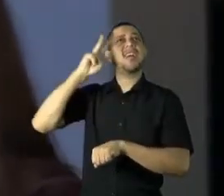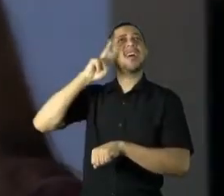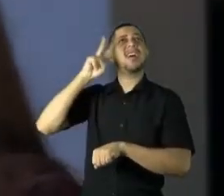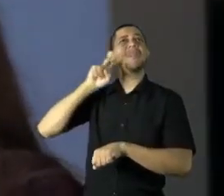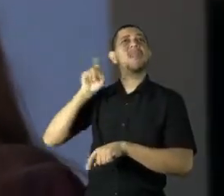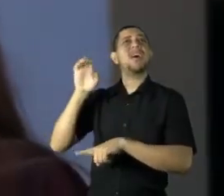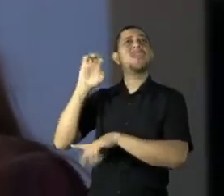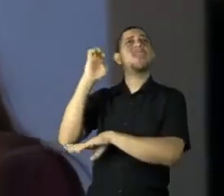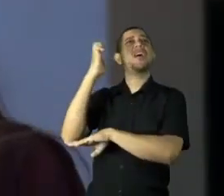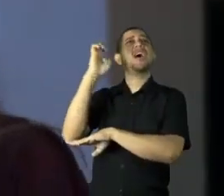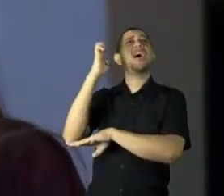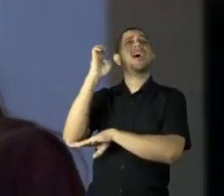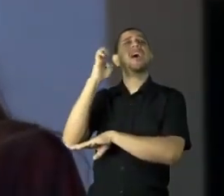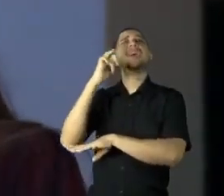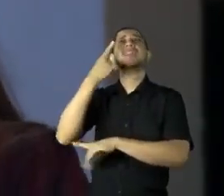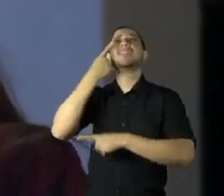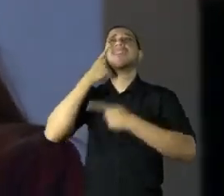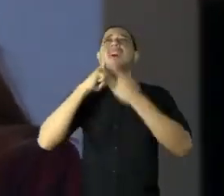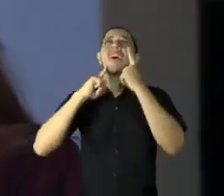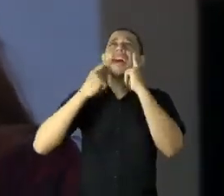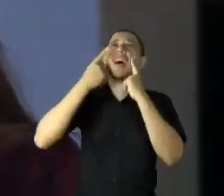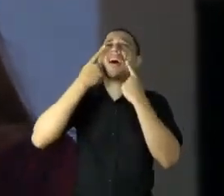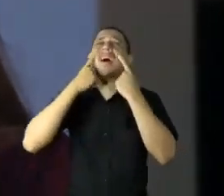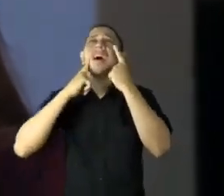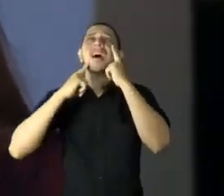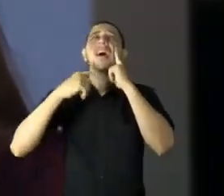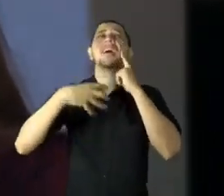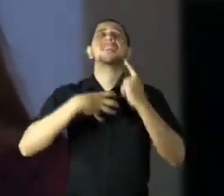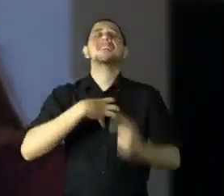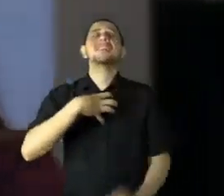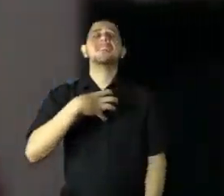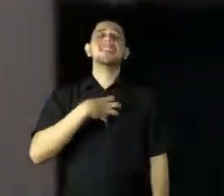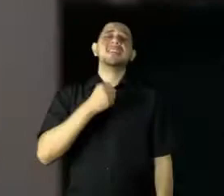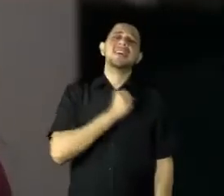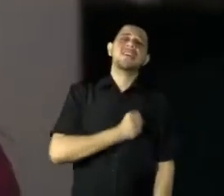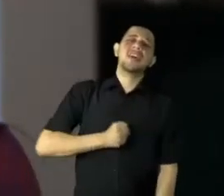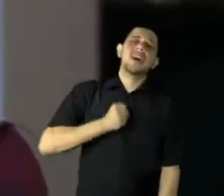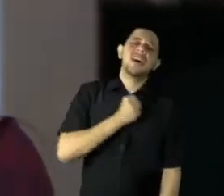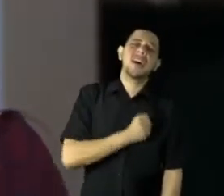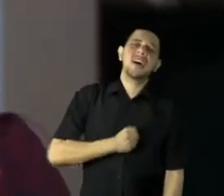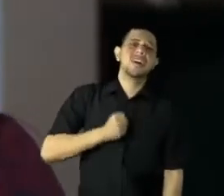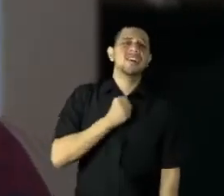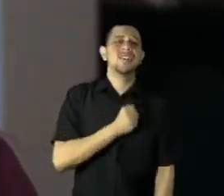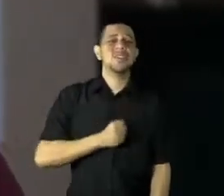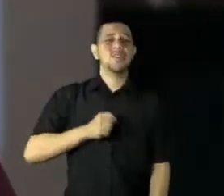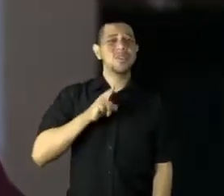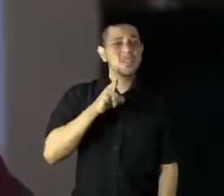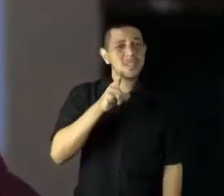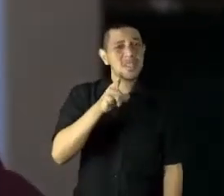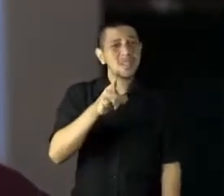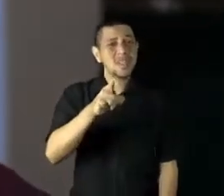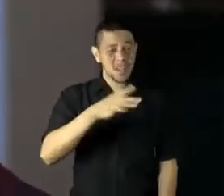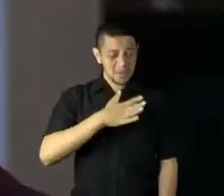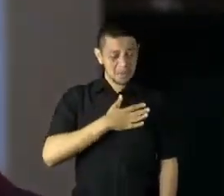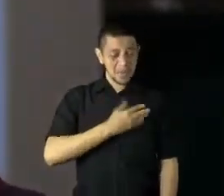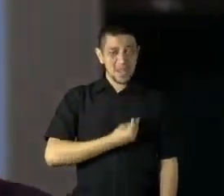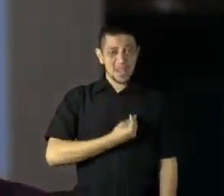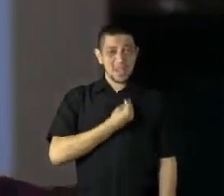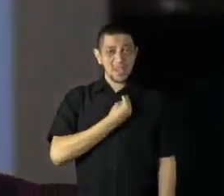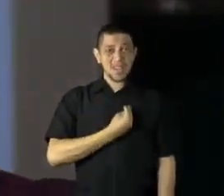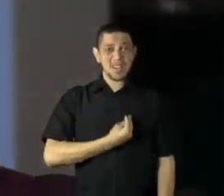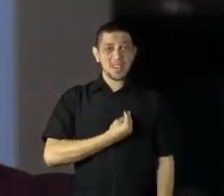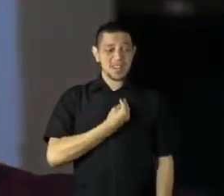ansioso meu amor com saudades de você minha vida